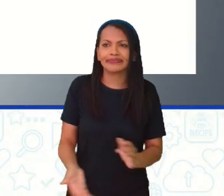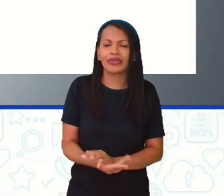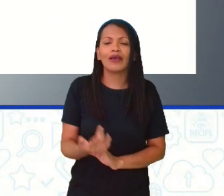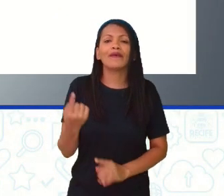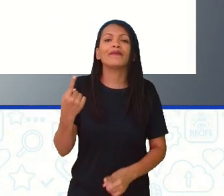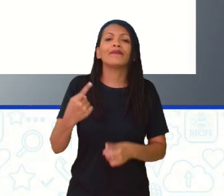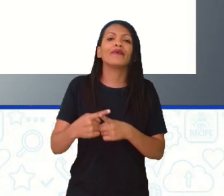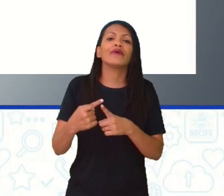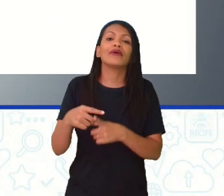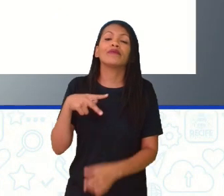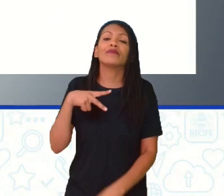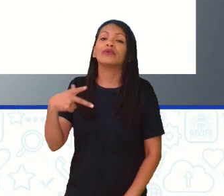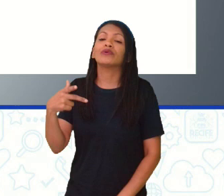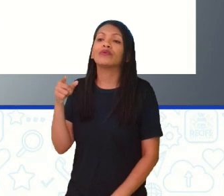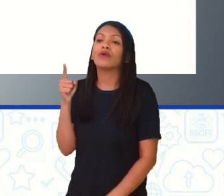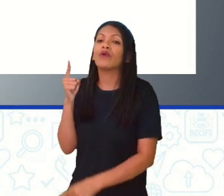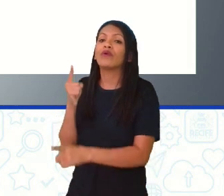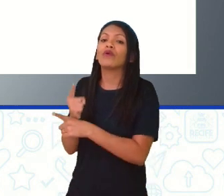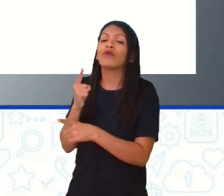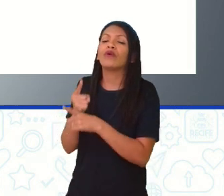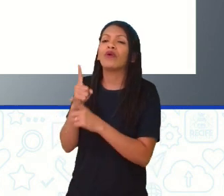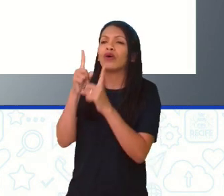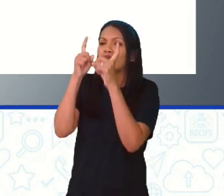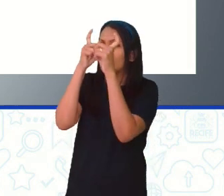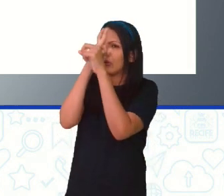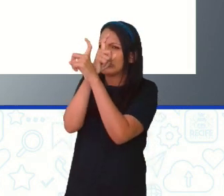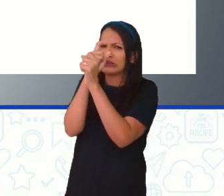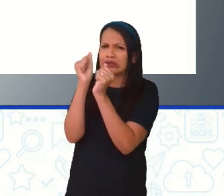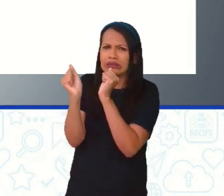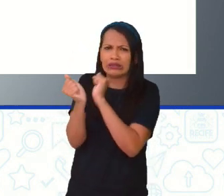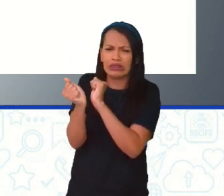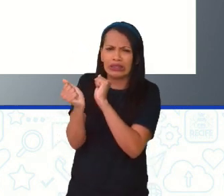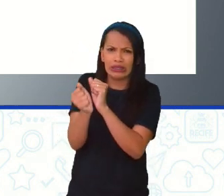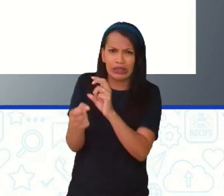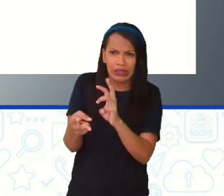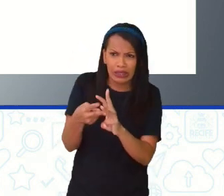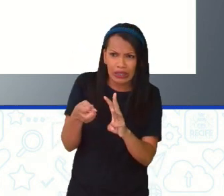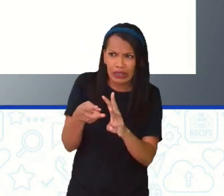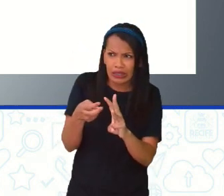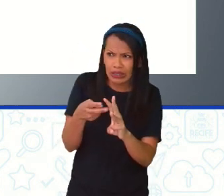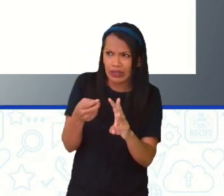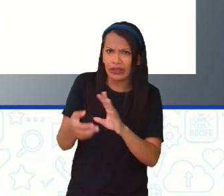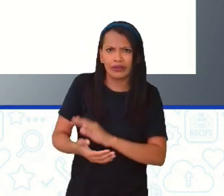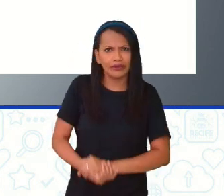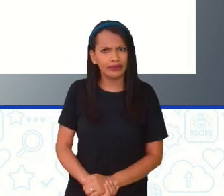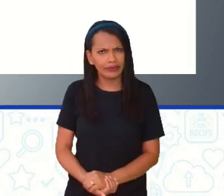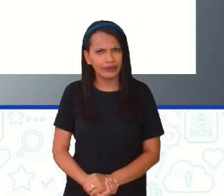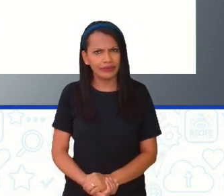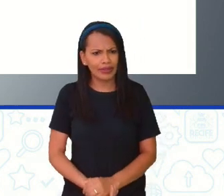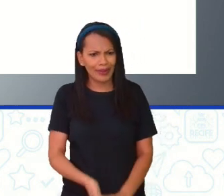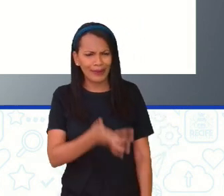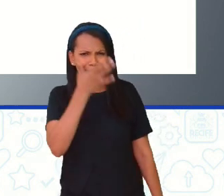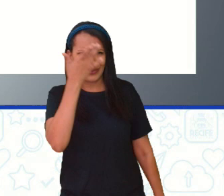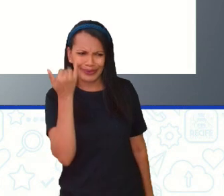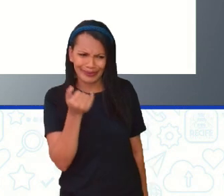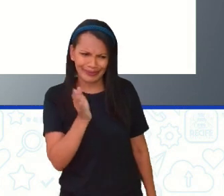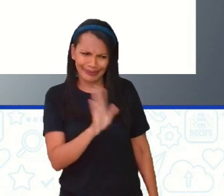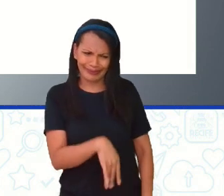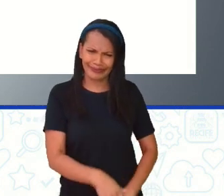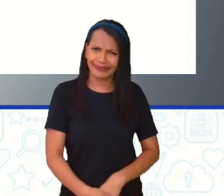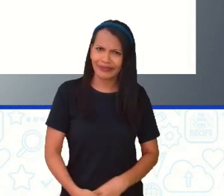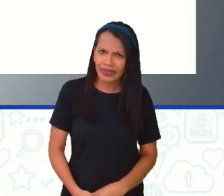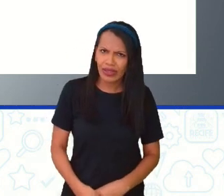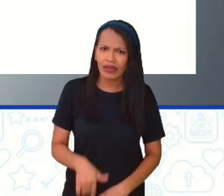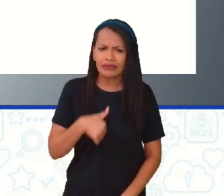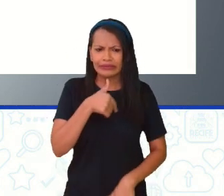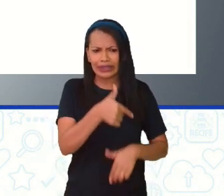os portugueses encontraram dificuldade em escravizar o indígena brasileiro? Meu povo, ninguém é besta, é? Quem é que vai se tornar escravo do outro, trabalhar o